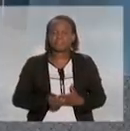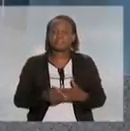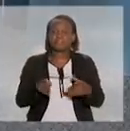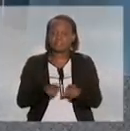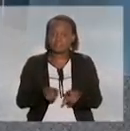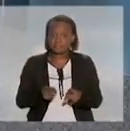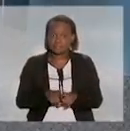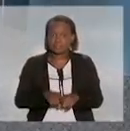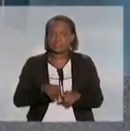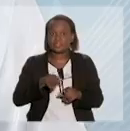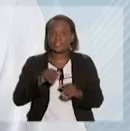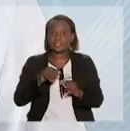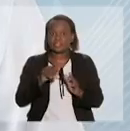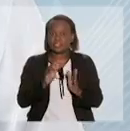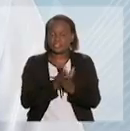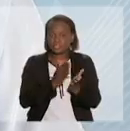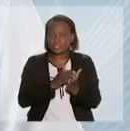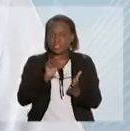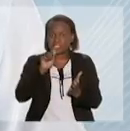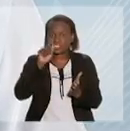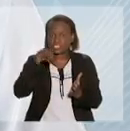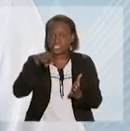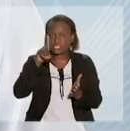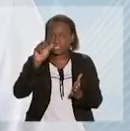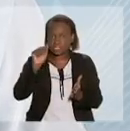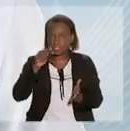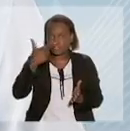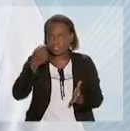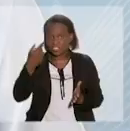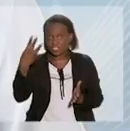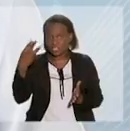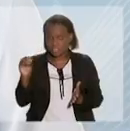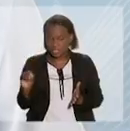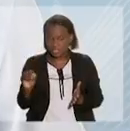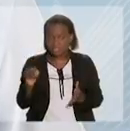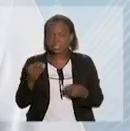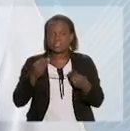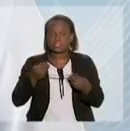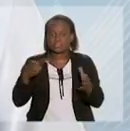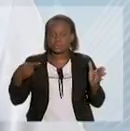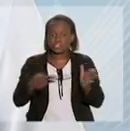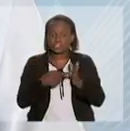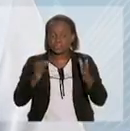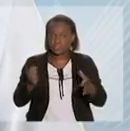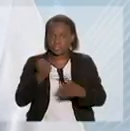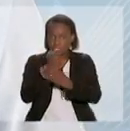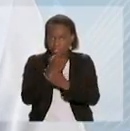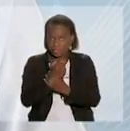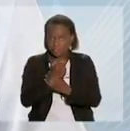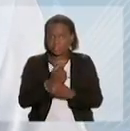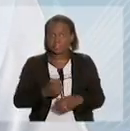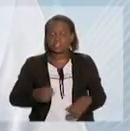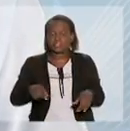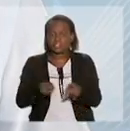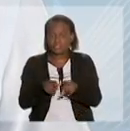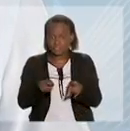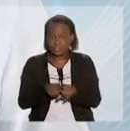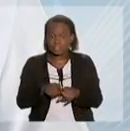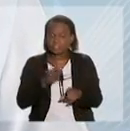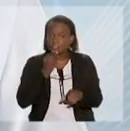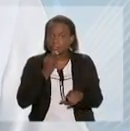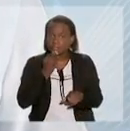parabéns. Obrigado. A Agenda 2030, com seus objetivos sustentáveis